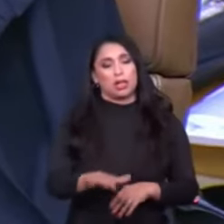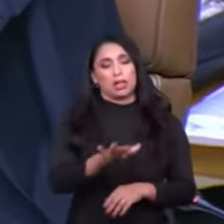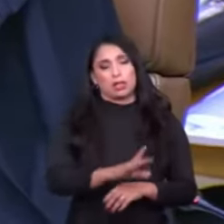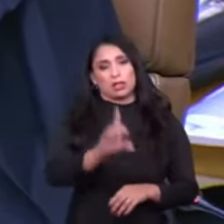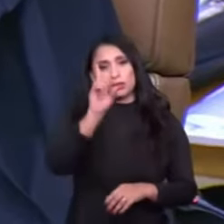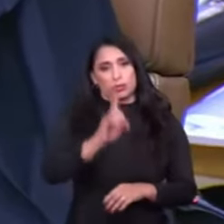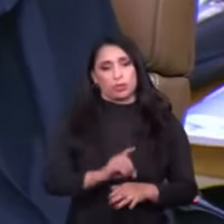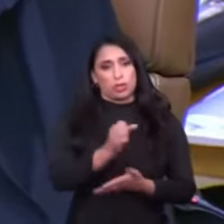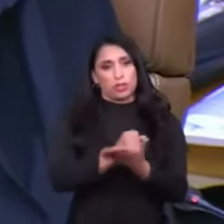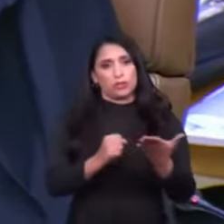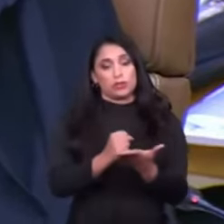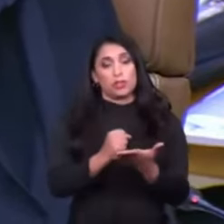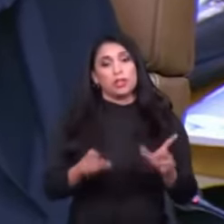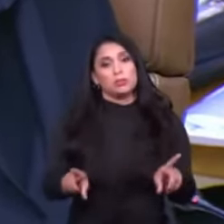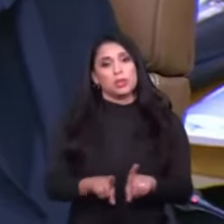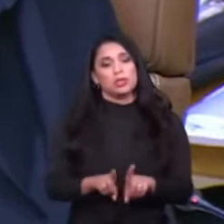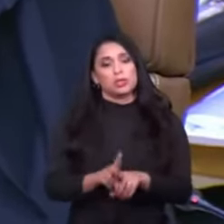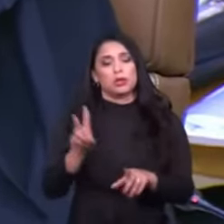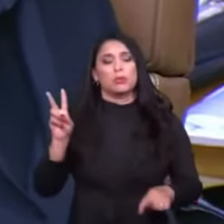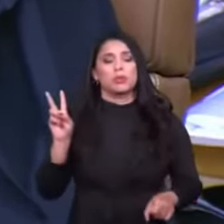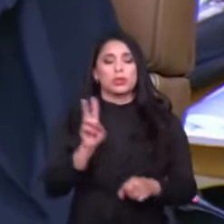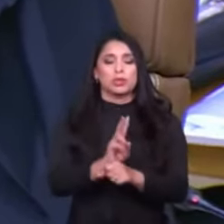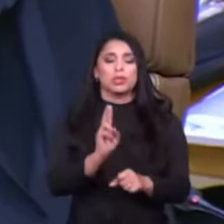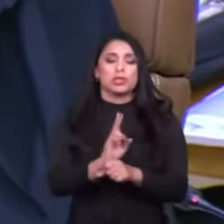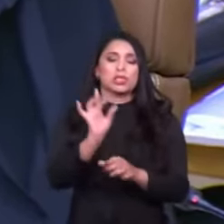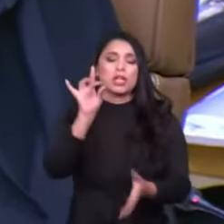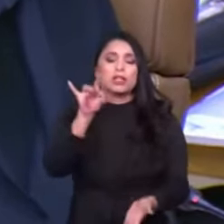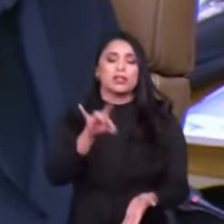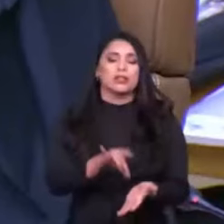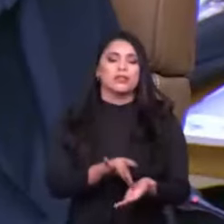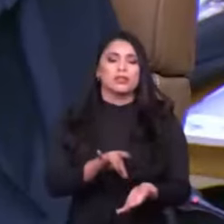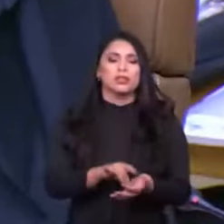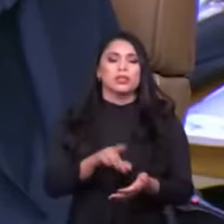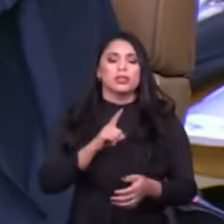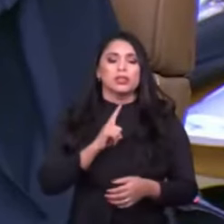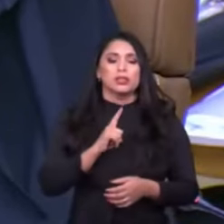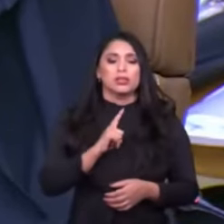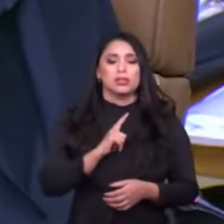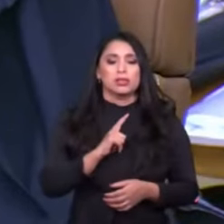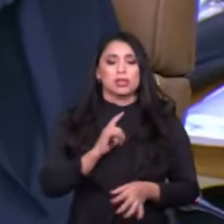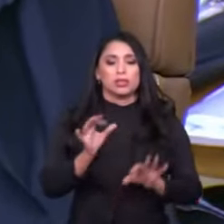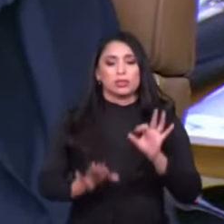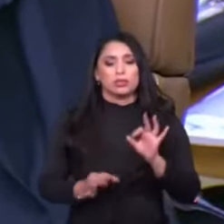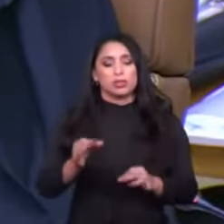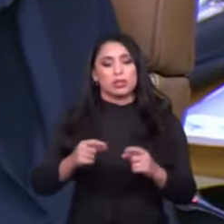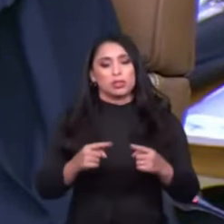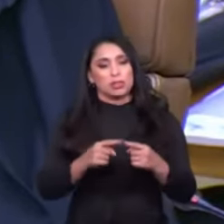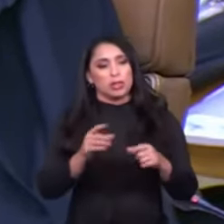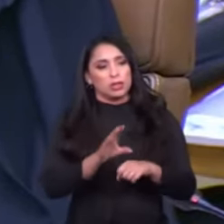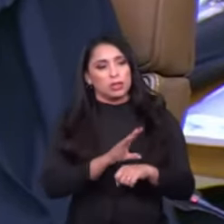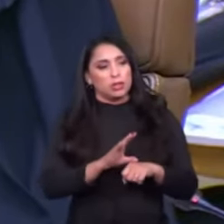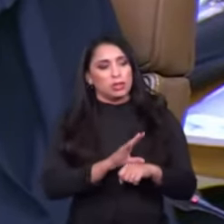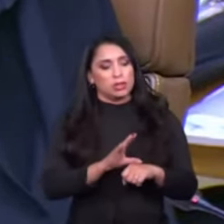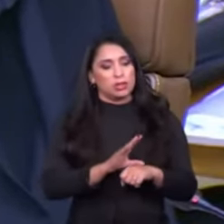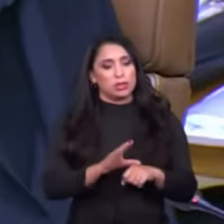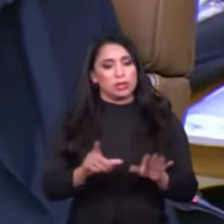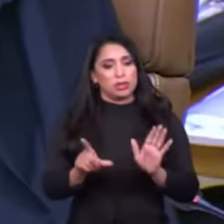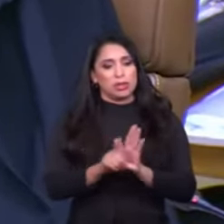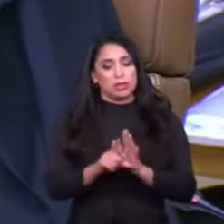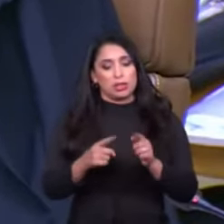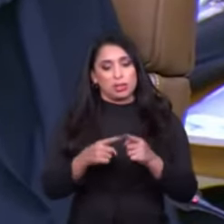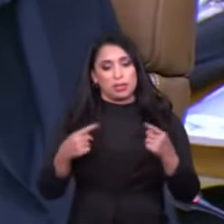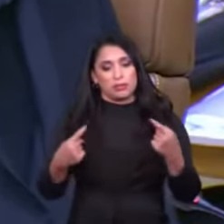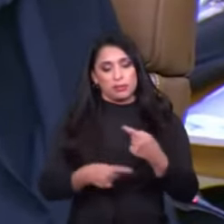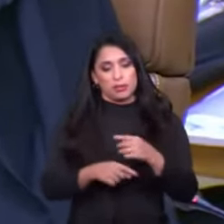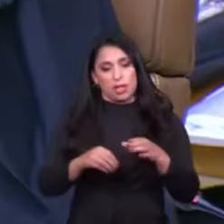por outro que ele, Estado, proteja de forma eficiente certos bens jurídicos previstos na Constituição e na legislação infraconstitucional.